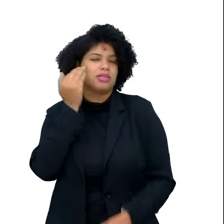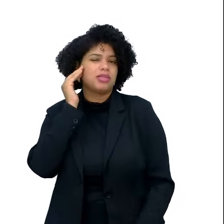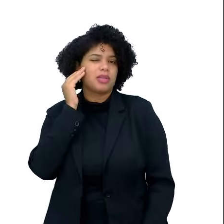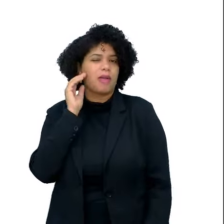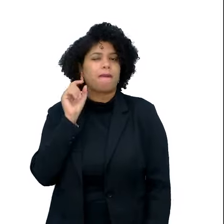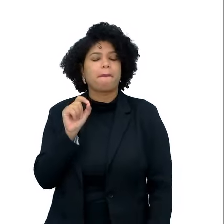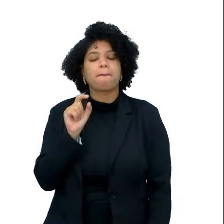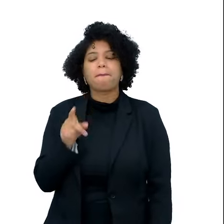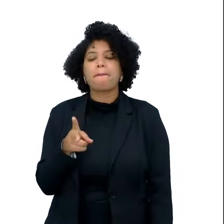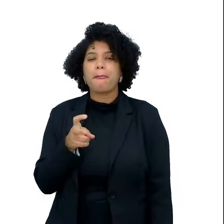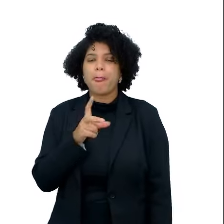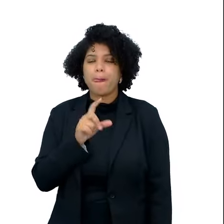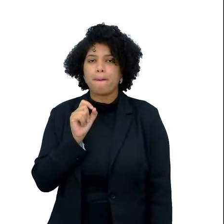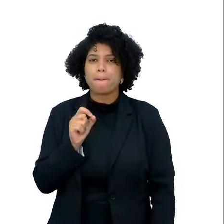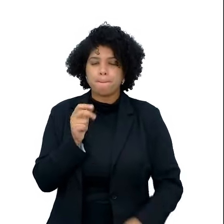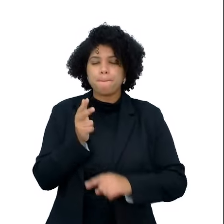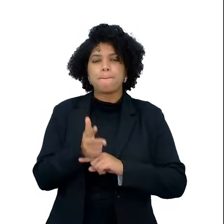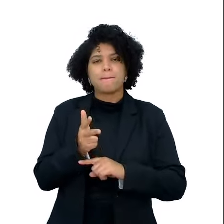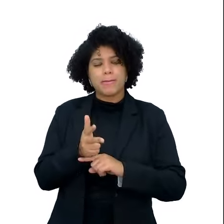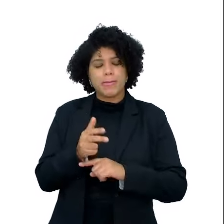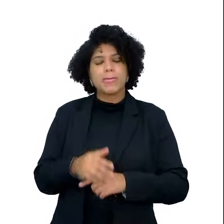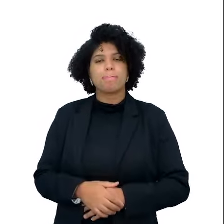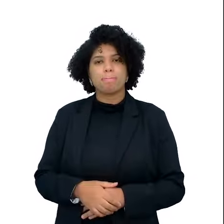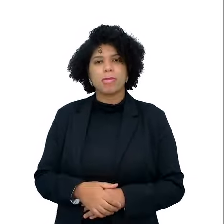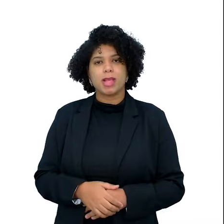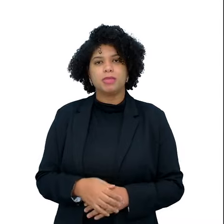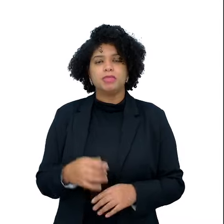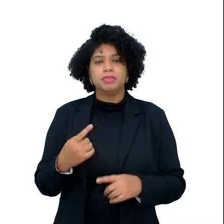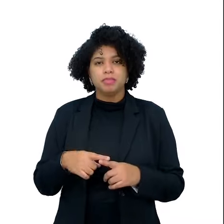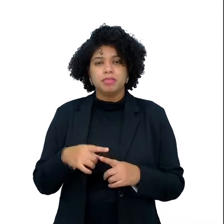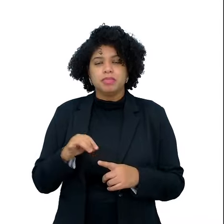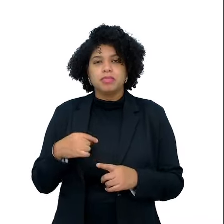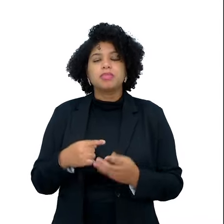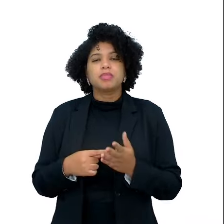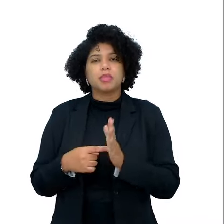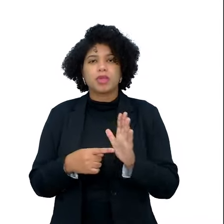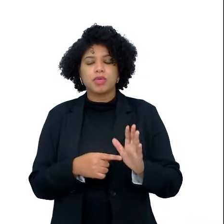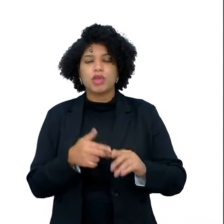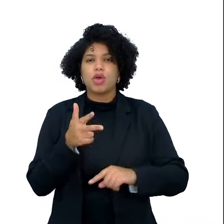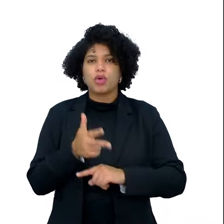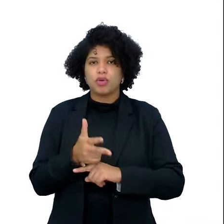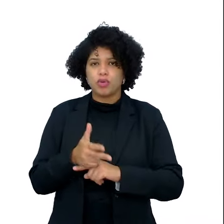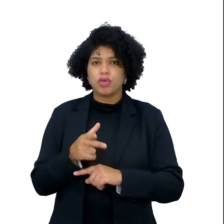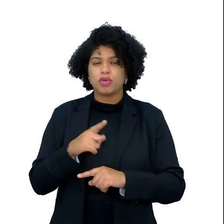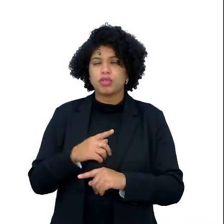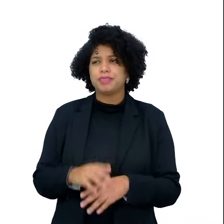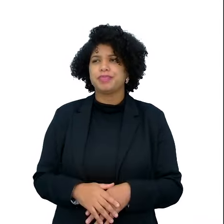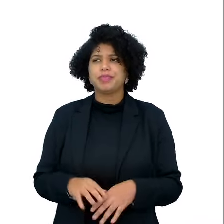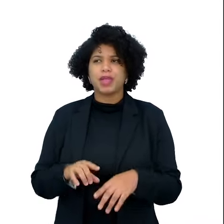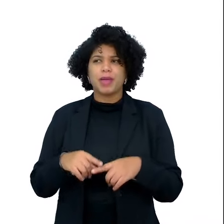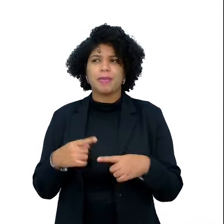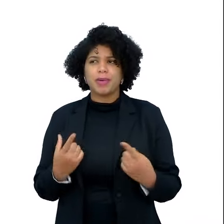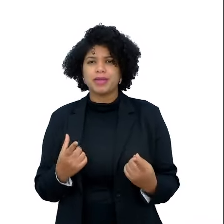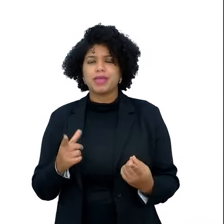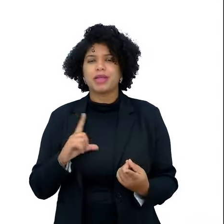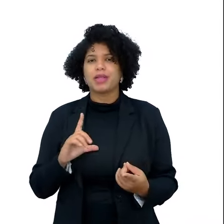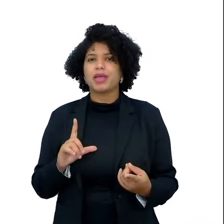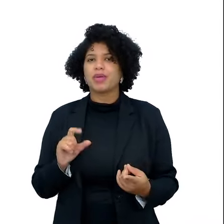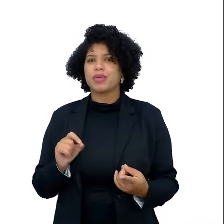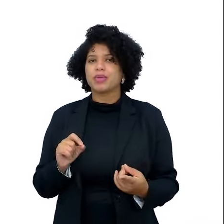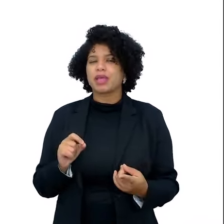eles perceberam do vídeo. Quando a gente traz também um vídeo, a gente fala assim, nossa, mas olha, tinha